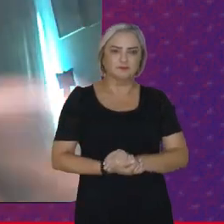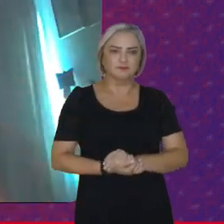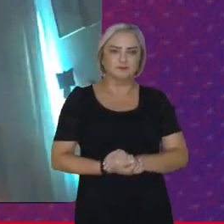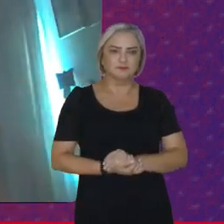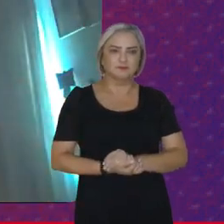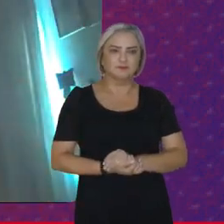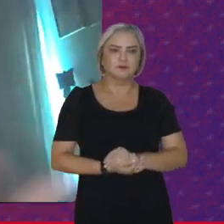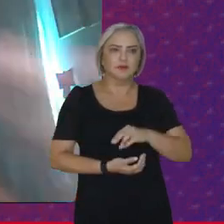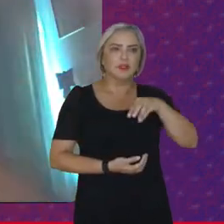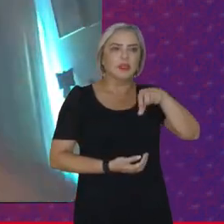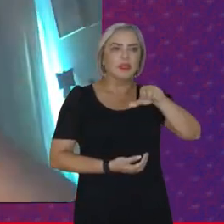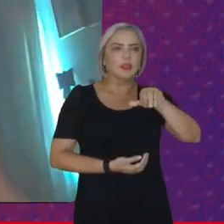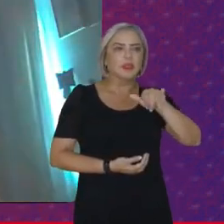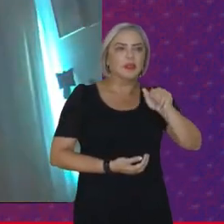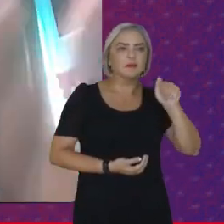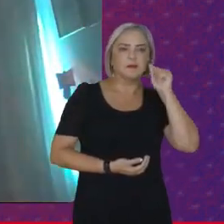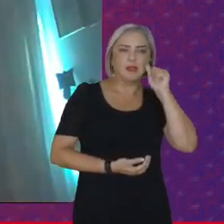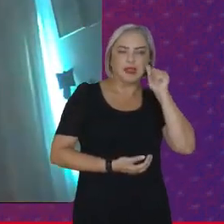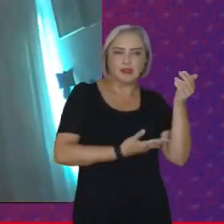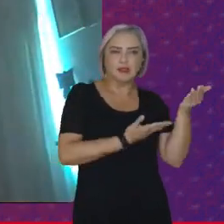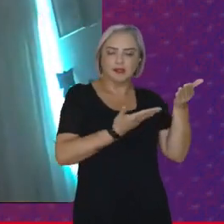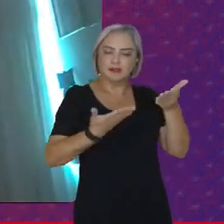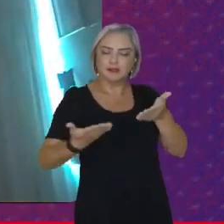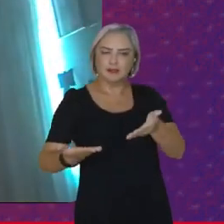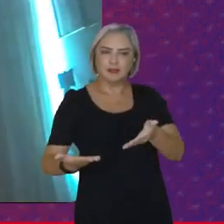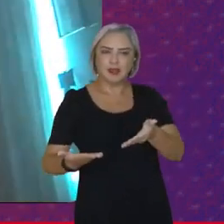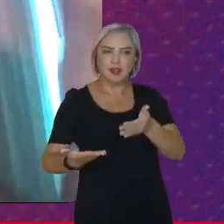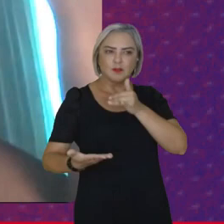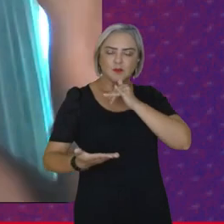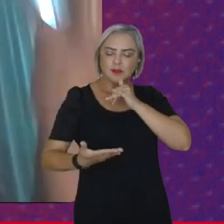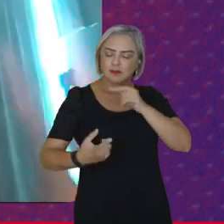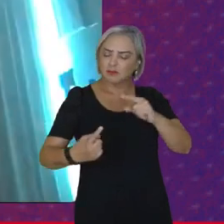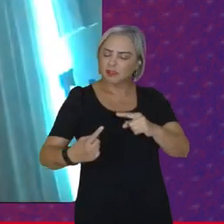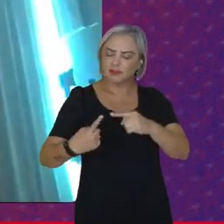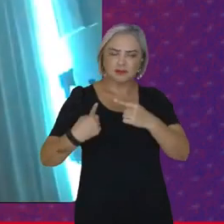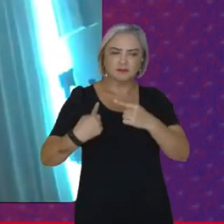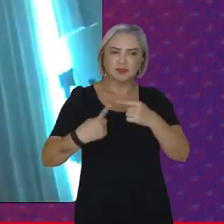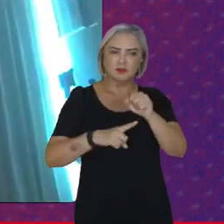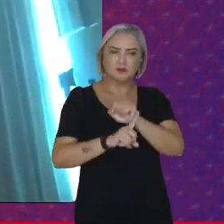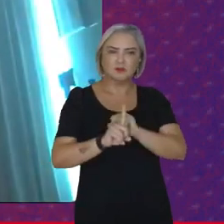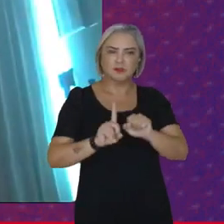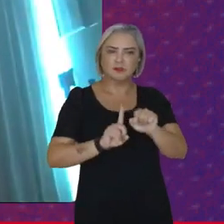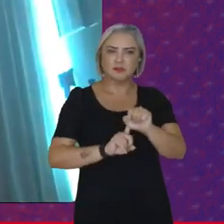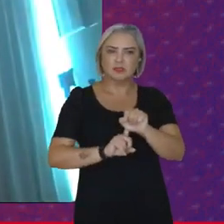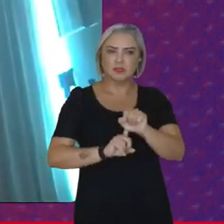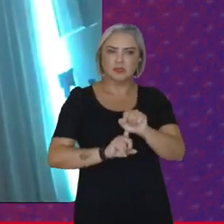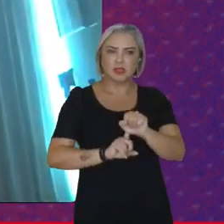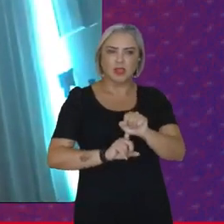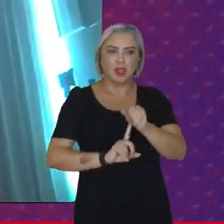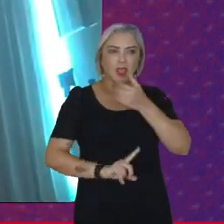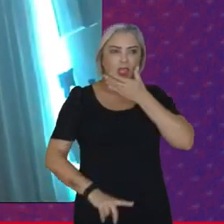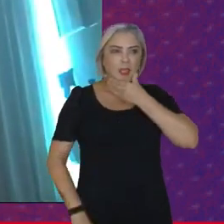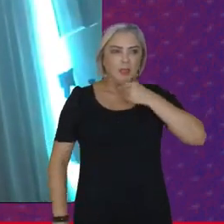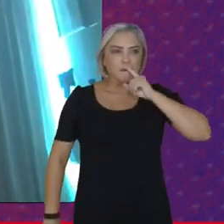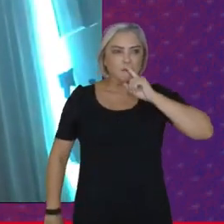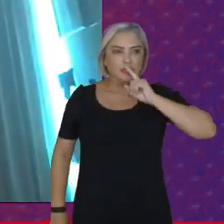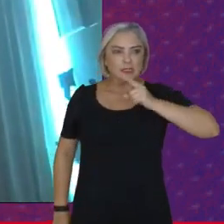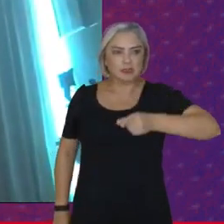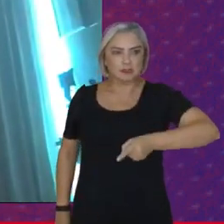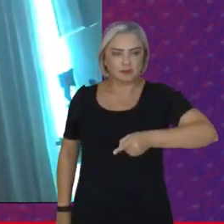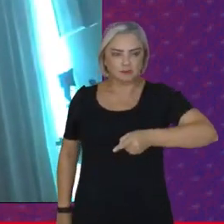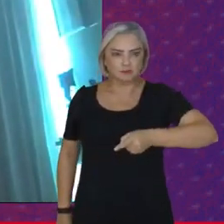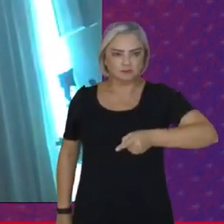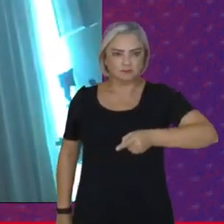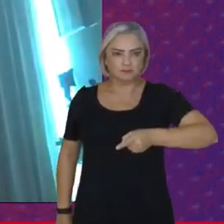Maria traz, né, um exemplo que é um grande desafio numa sociedade patriarcal,